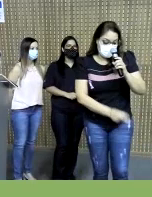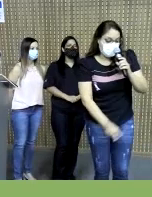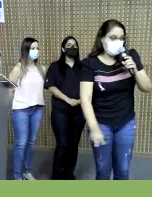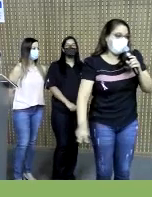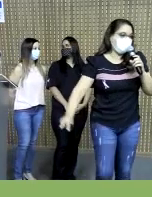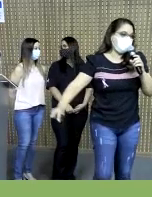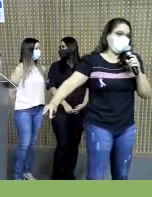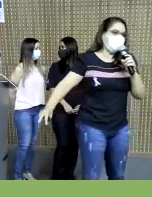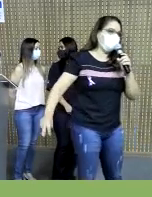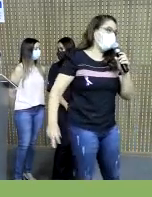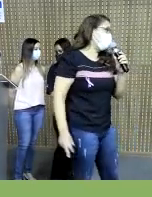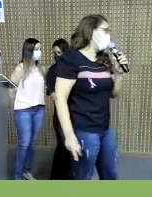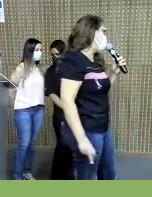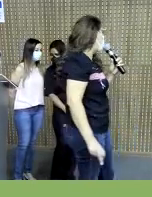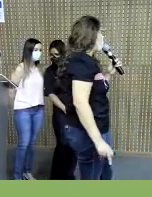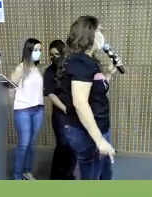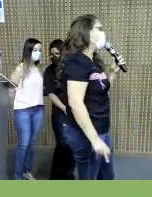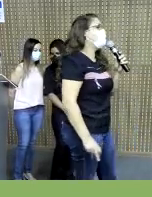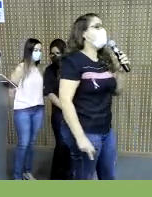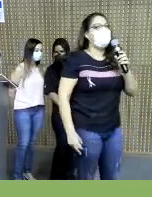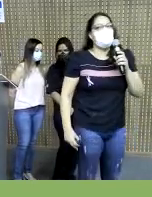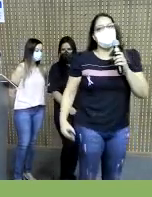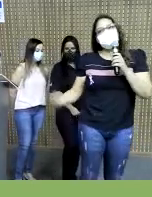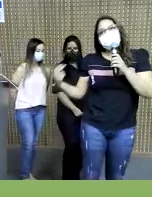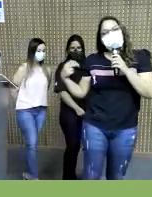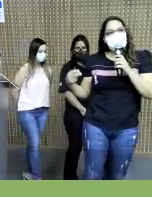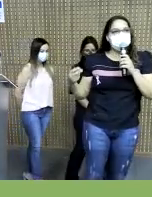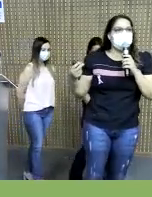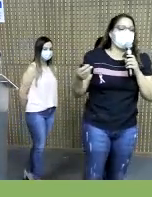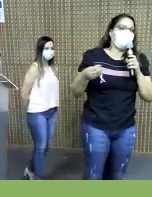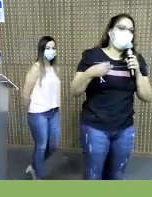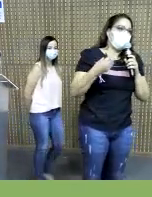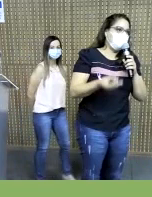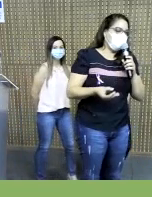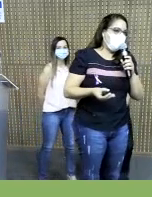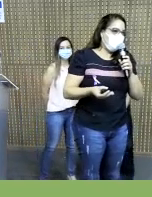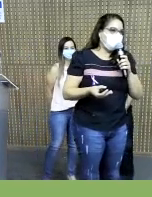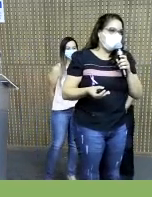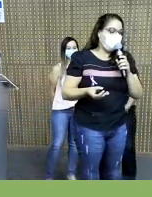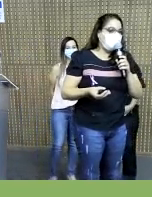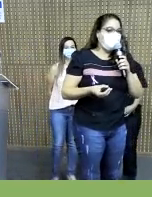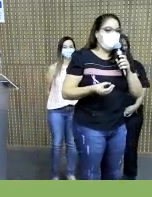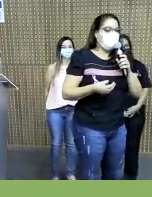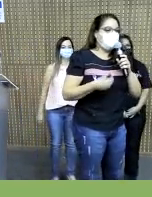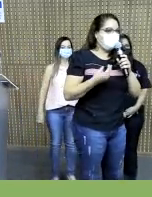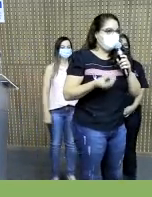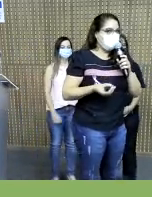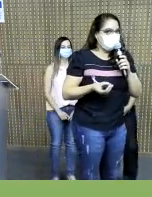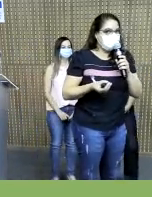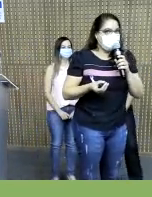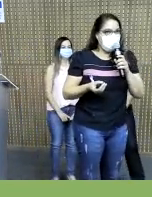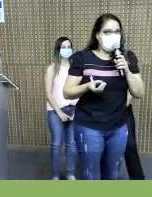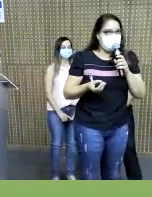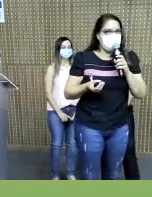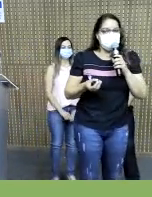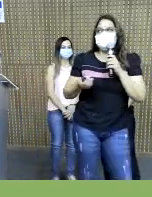trouxemos, representando a nossa equipe, os profissionais que trabalharam mais de perto, né, na construção